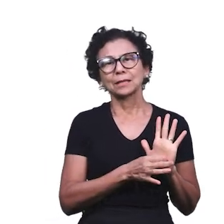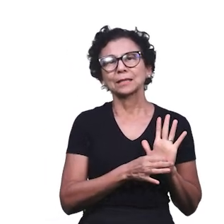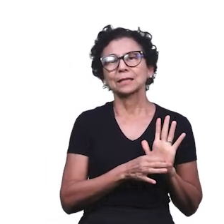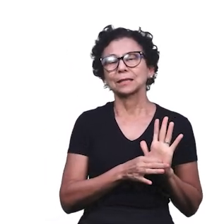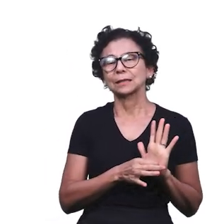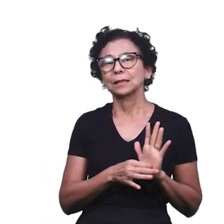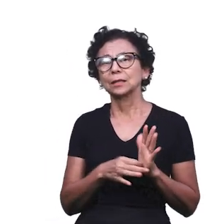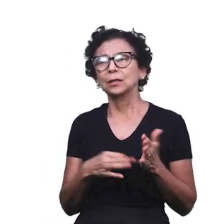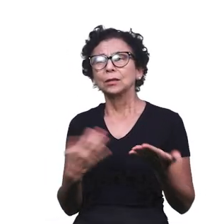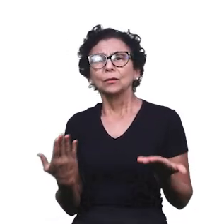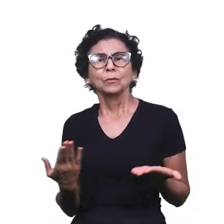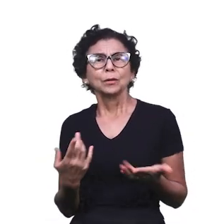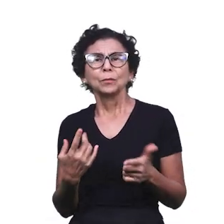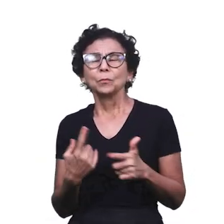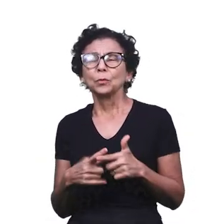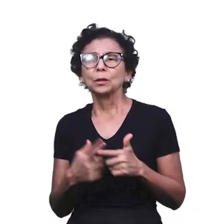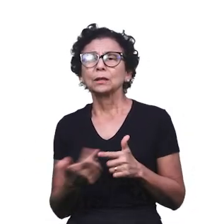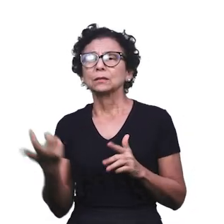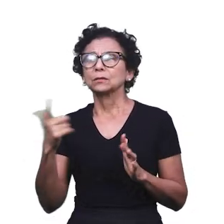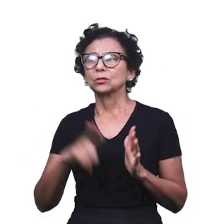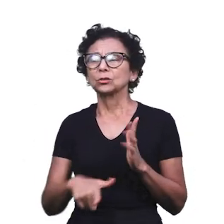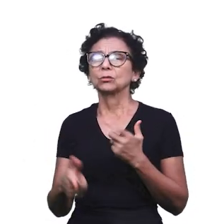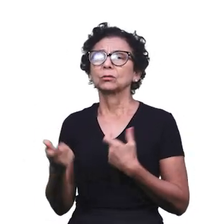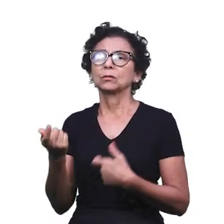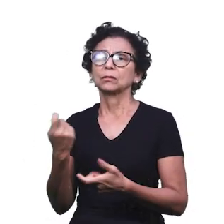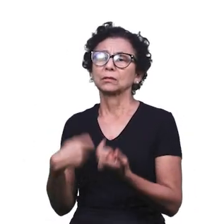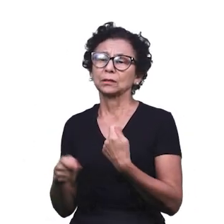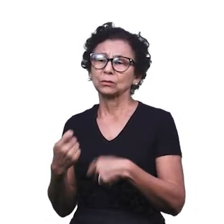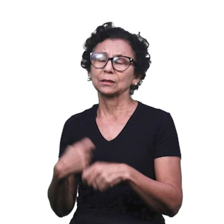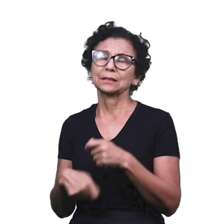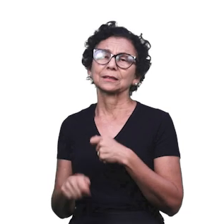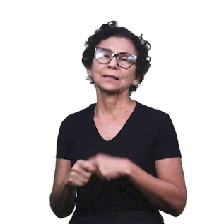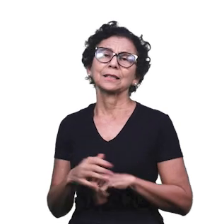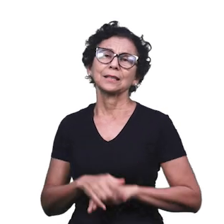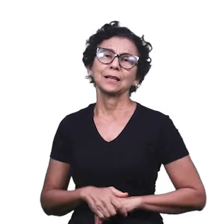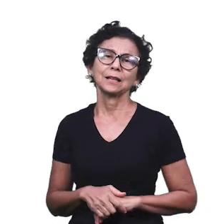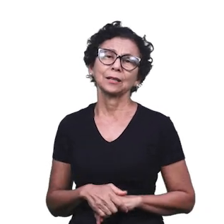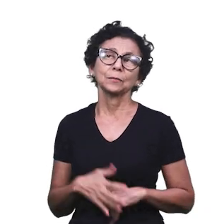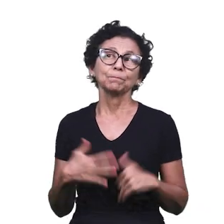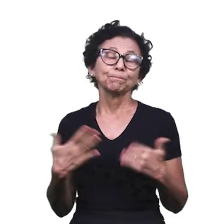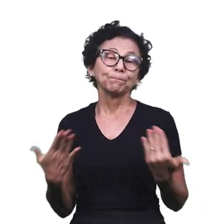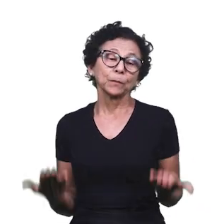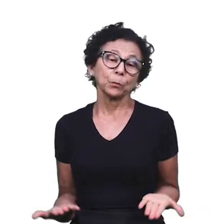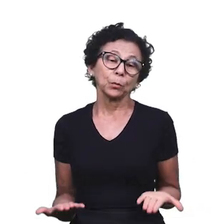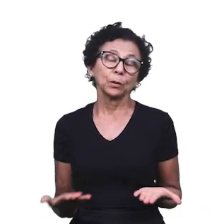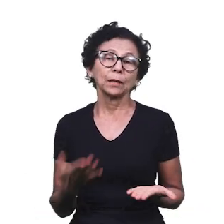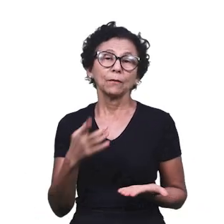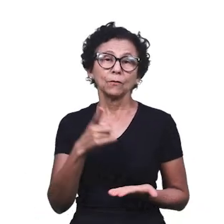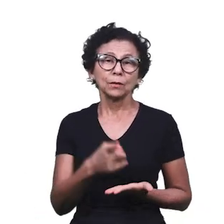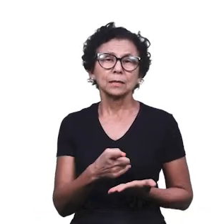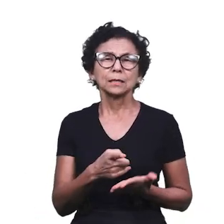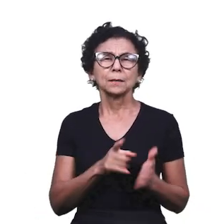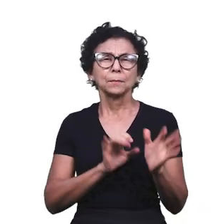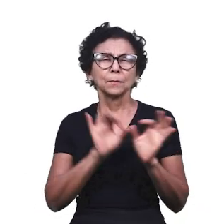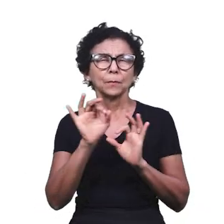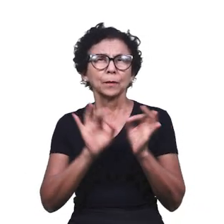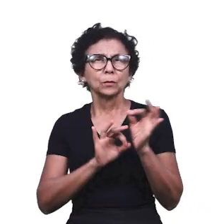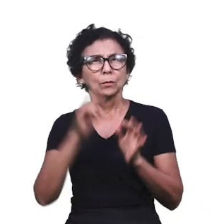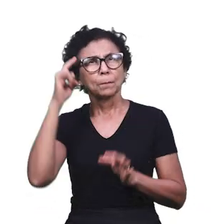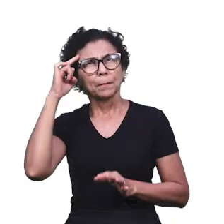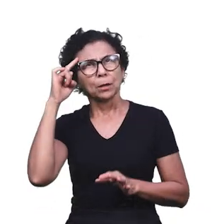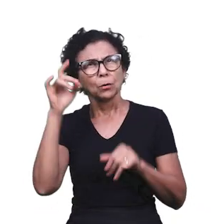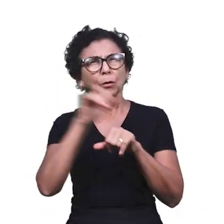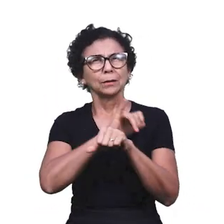ocorre pelo descumprimento daquilo que você mesmo estabeleceu e a